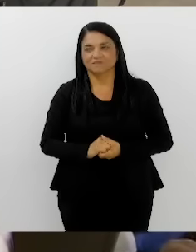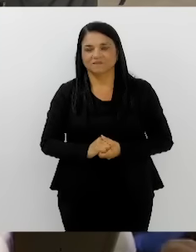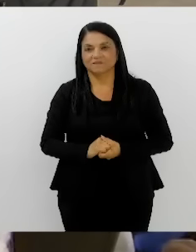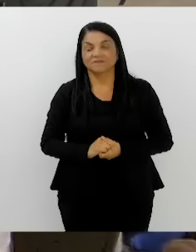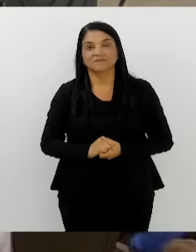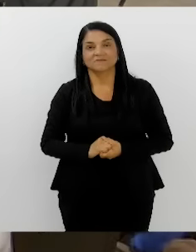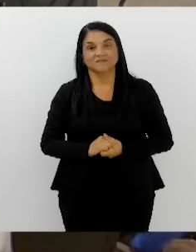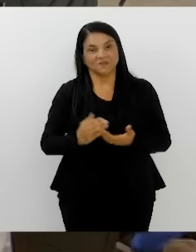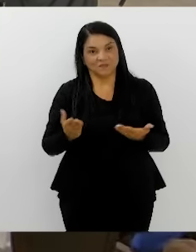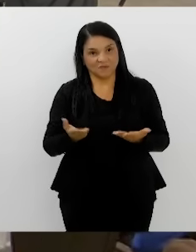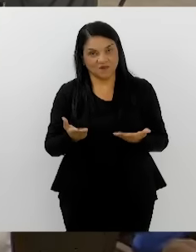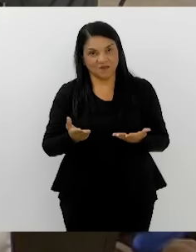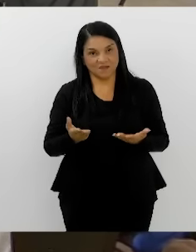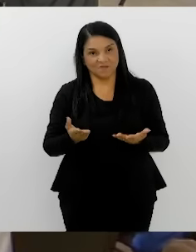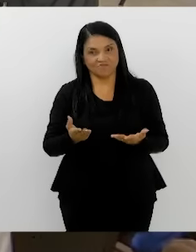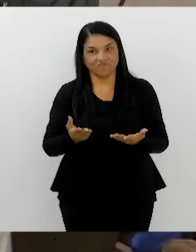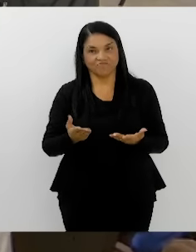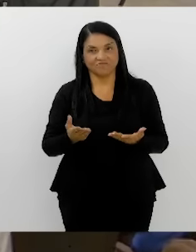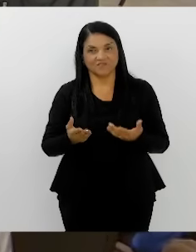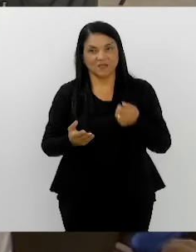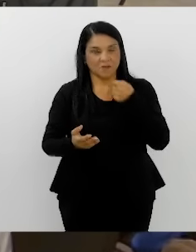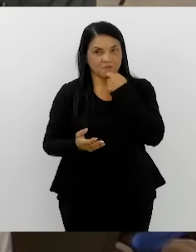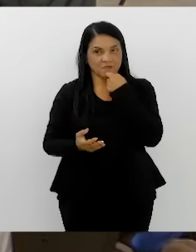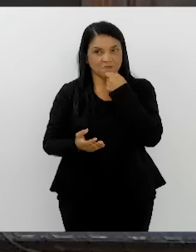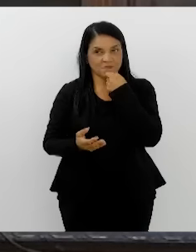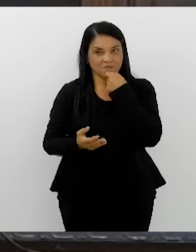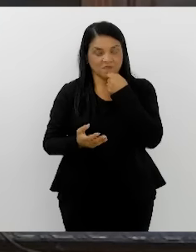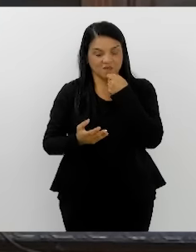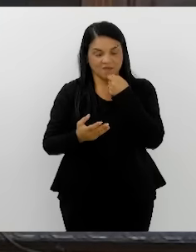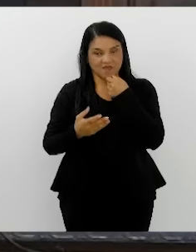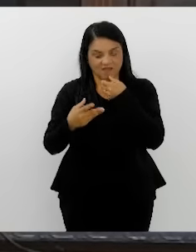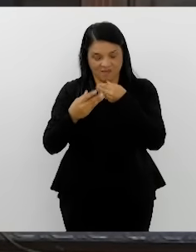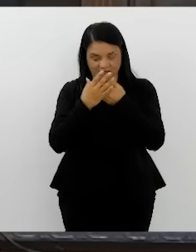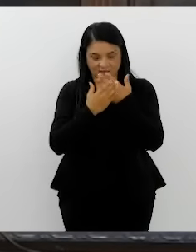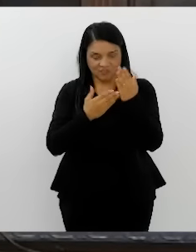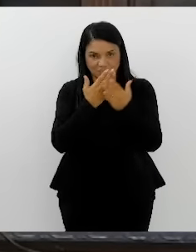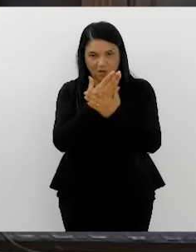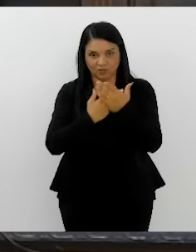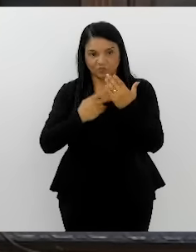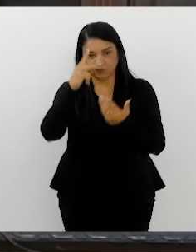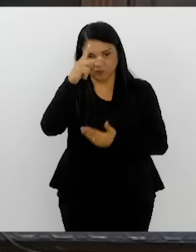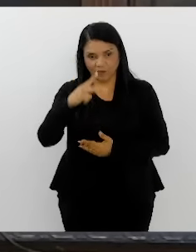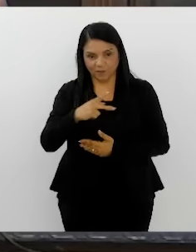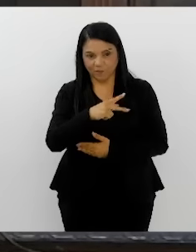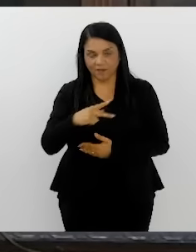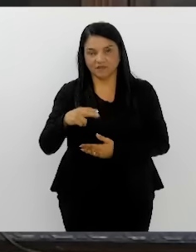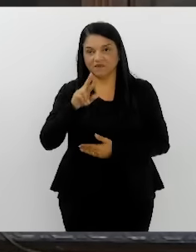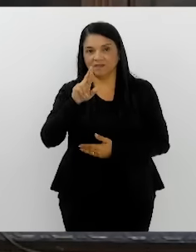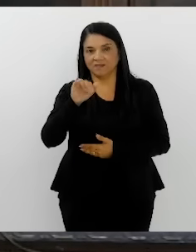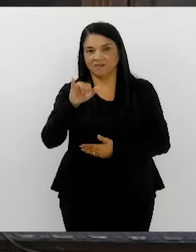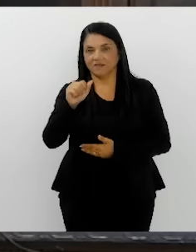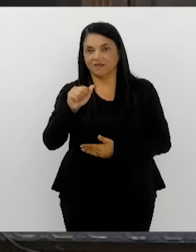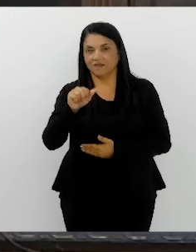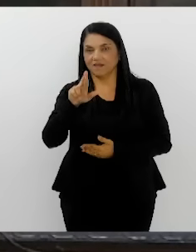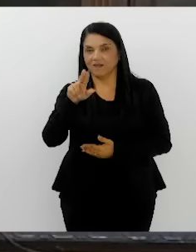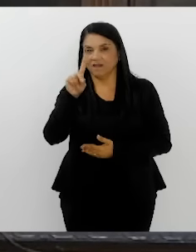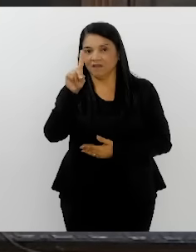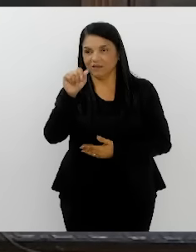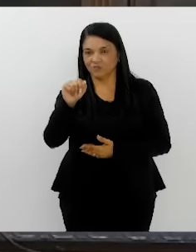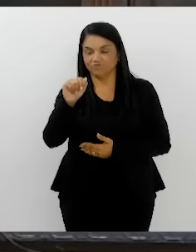Finalmente, então, quero passar às mãos do Padre Ricardo a maior honraria do Estado do